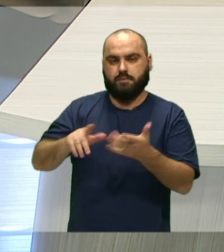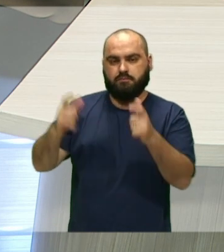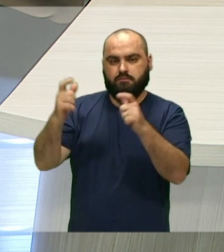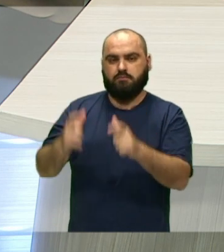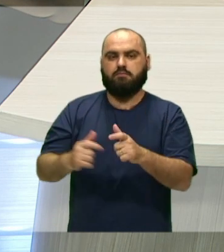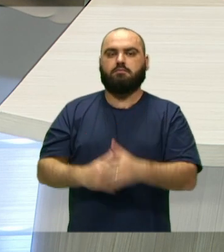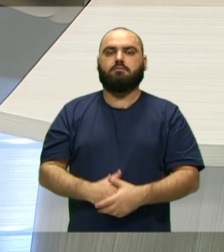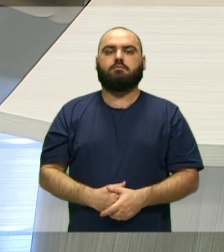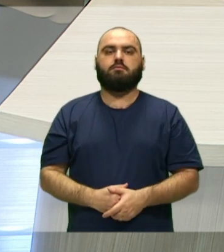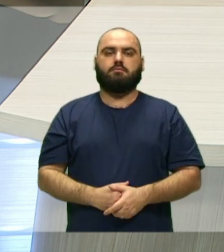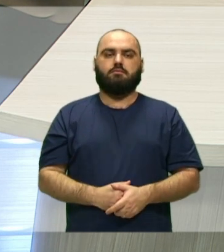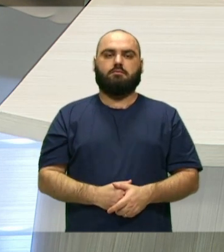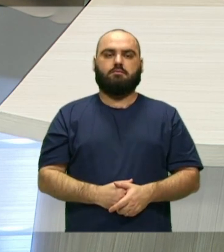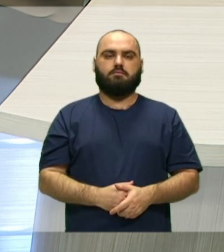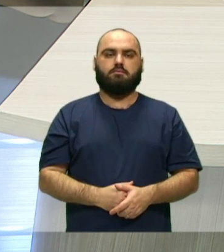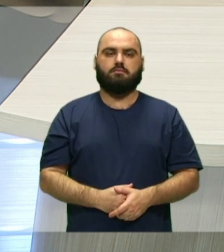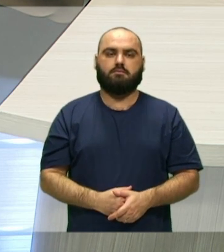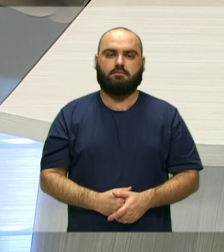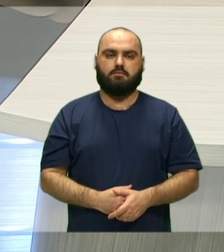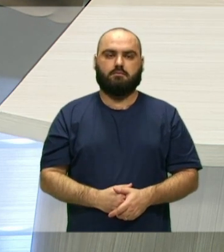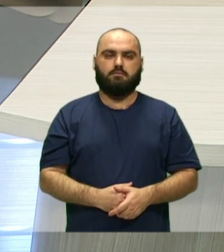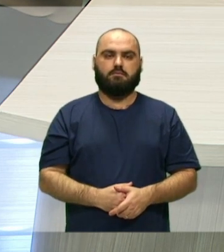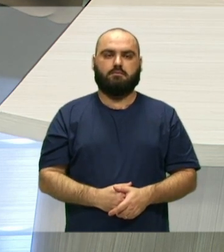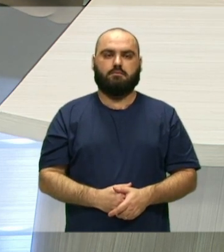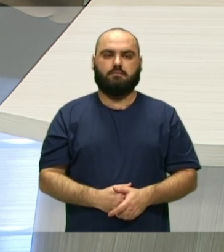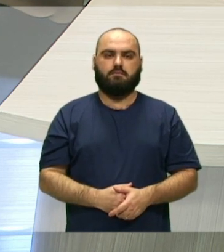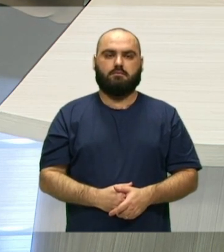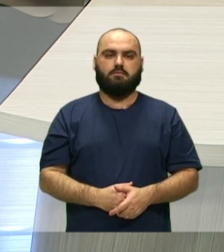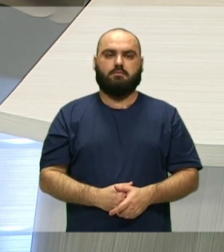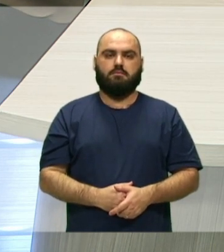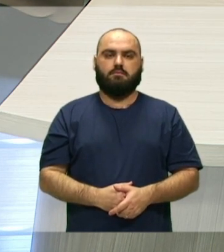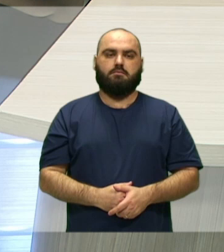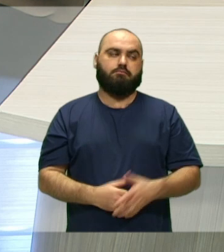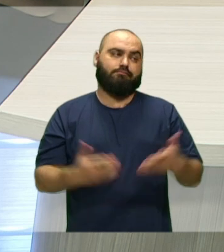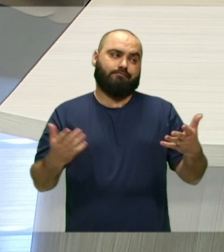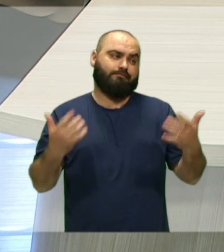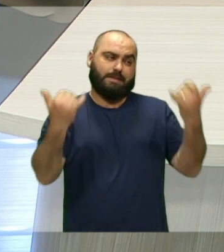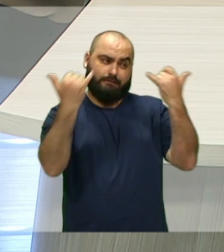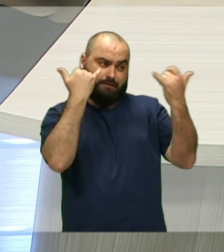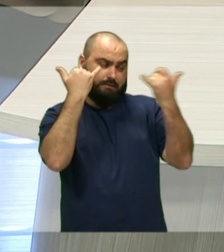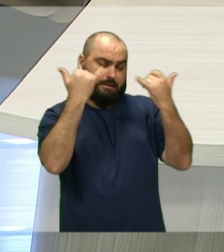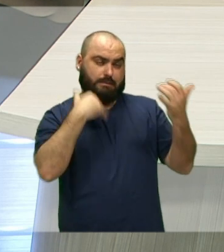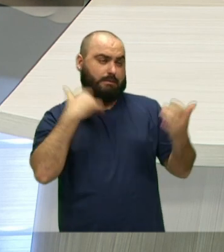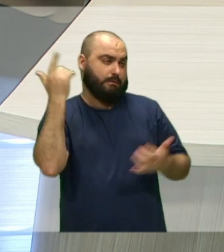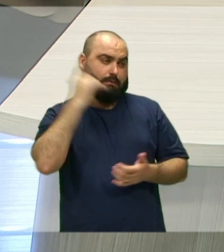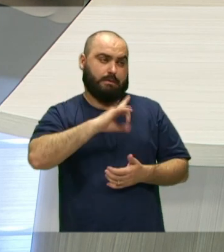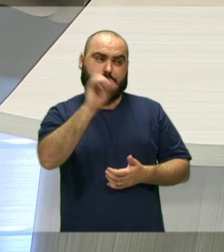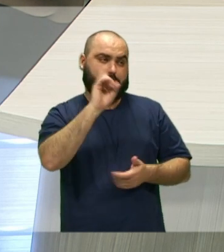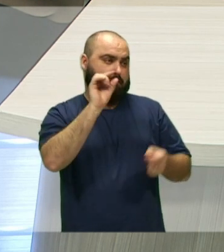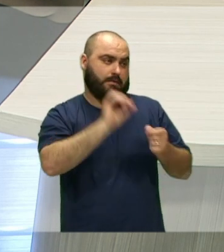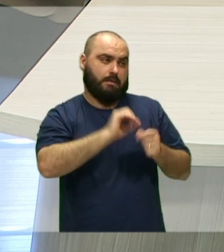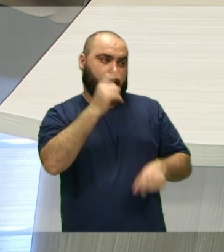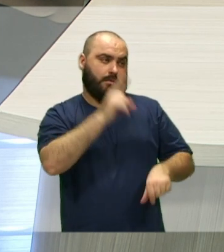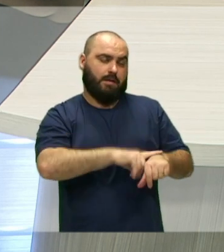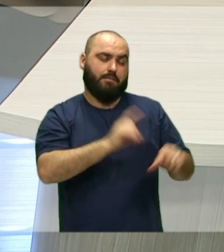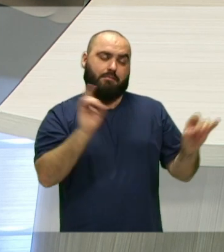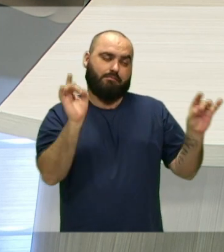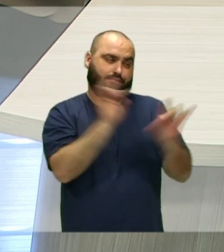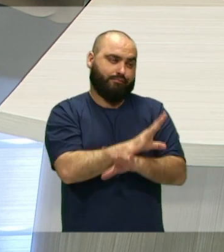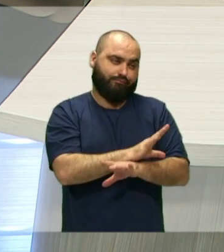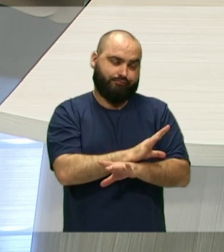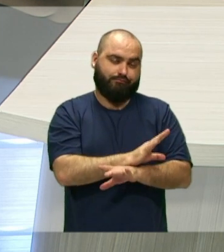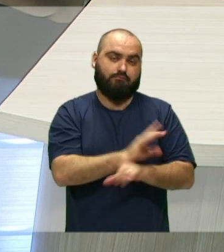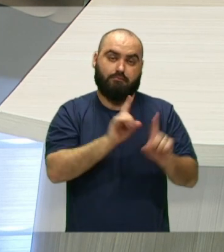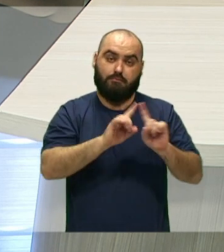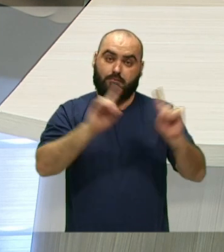Felipe muita informação ainda eu sei que tu tem nas tuas folhas mas eu também tinha outras perguntas aqui que eu não vou conseguir fazer porque o nosso tempo acabou mas